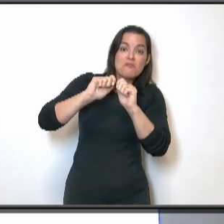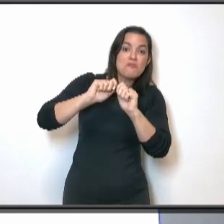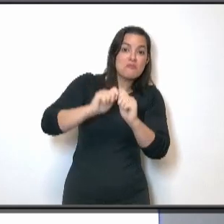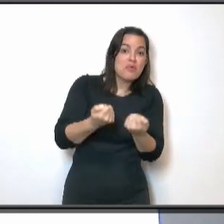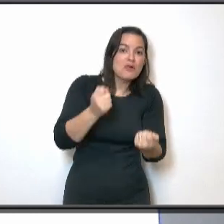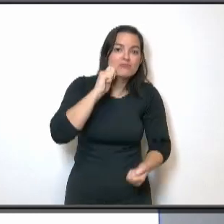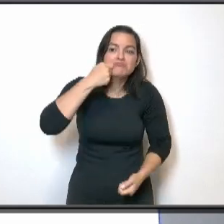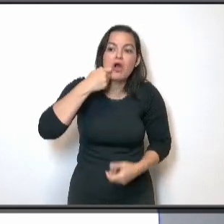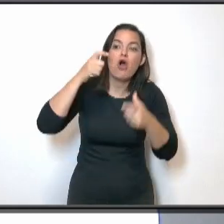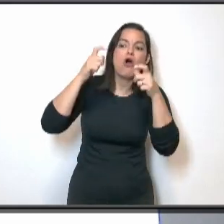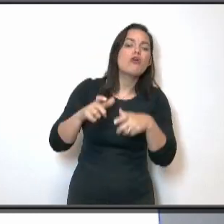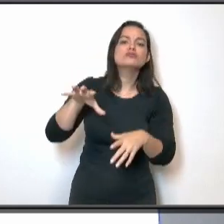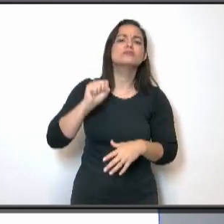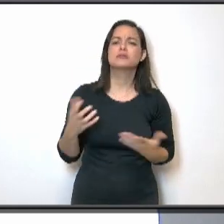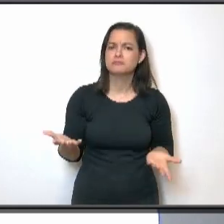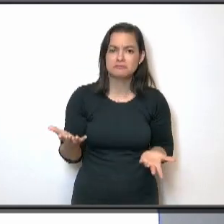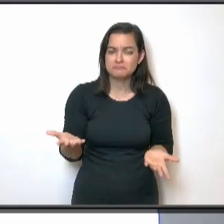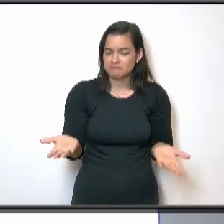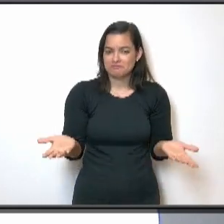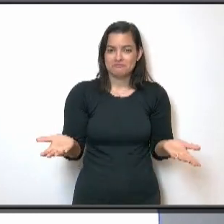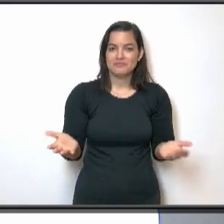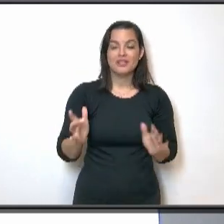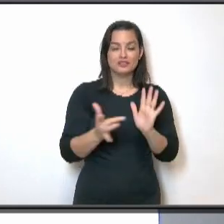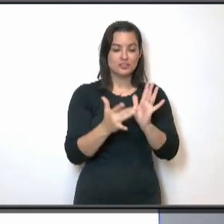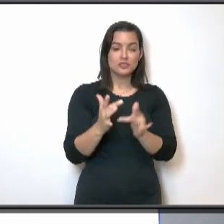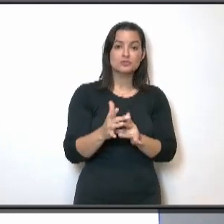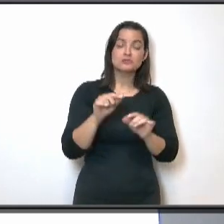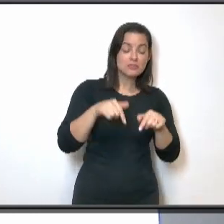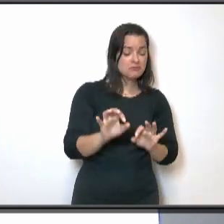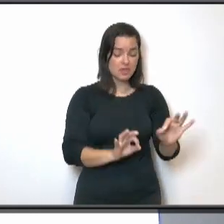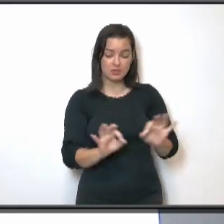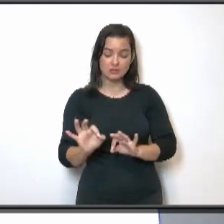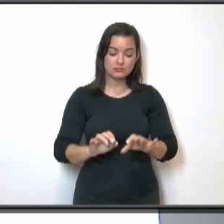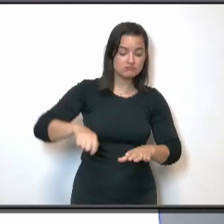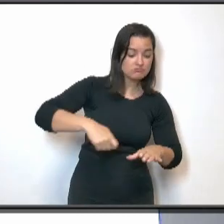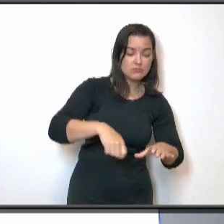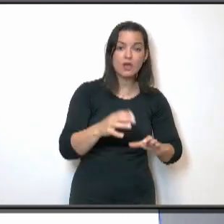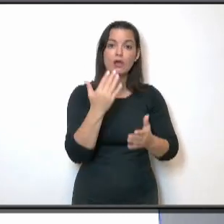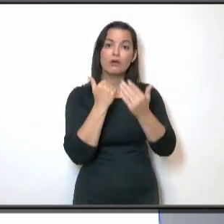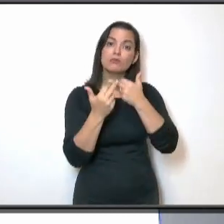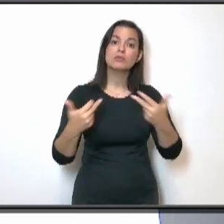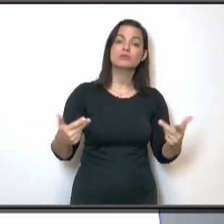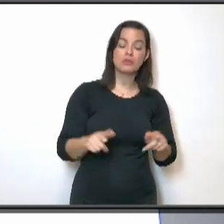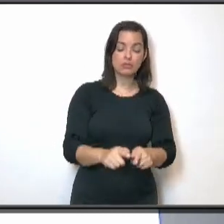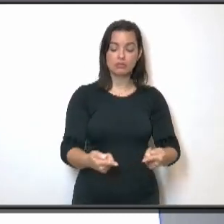E Jesus está ali preparando uma refeição para os discípulos.